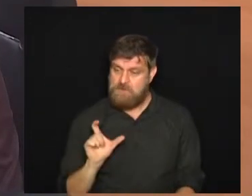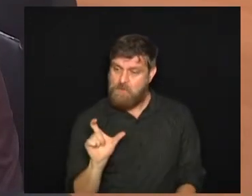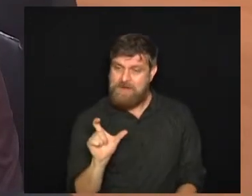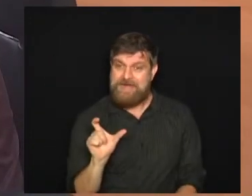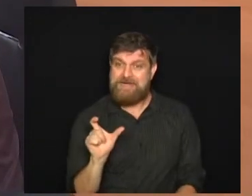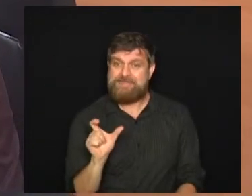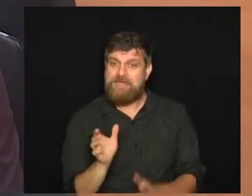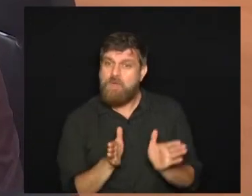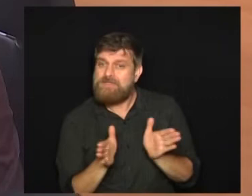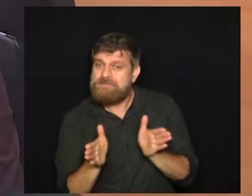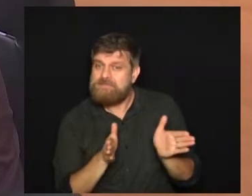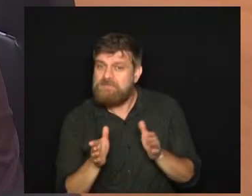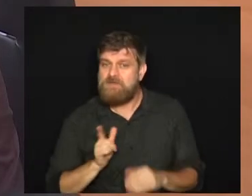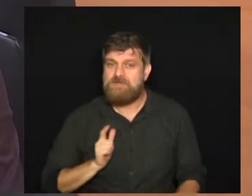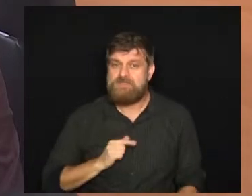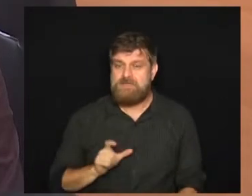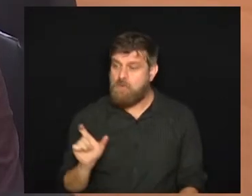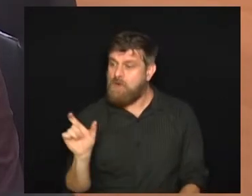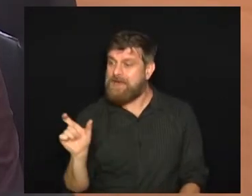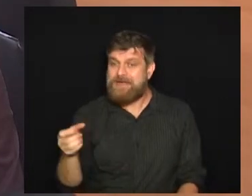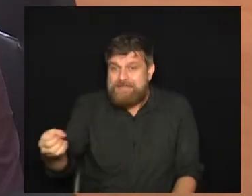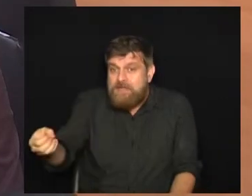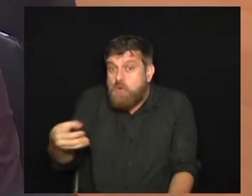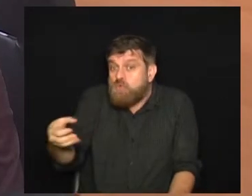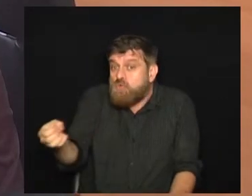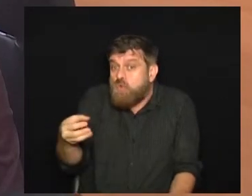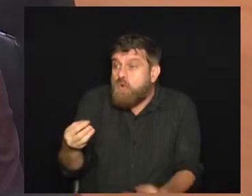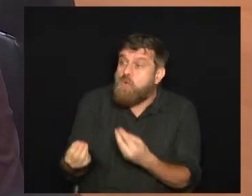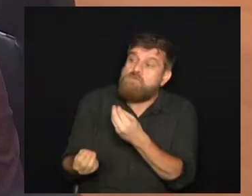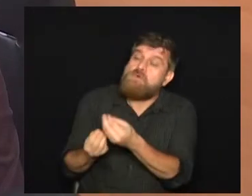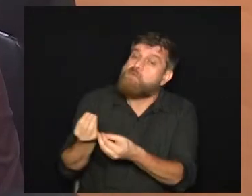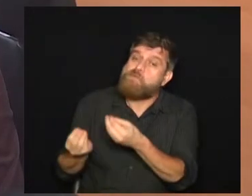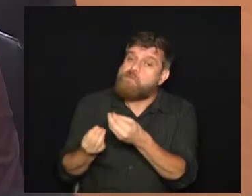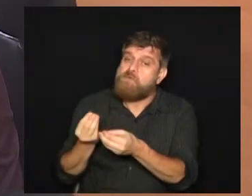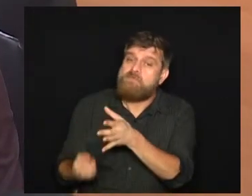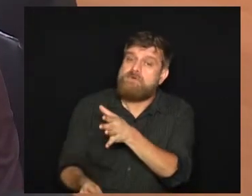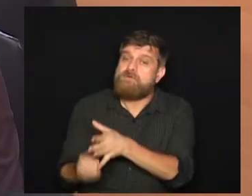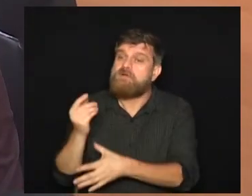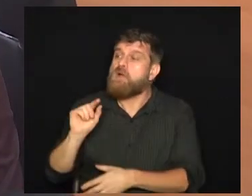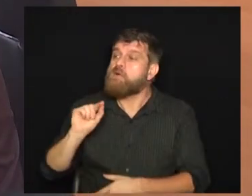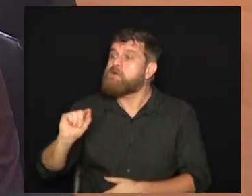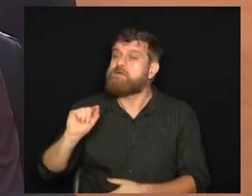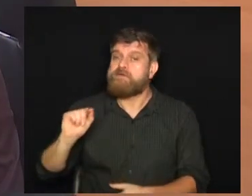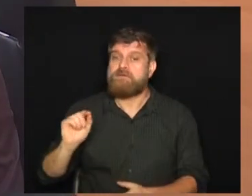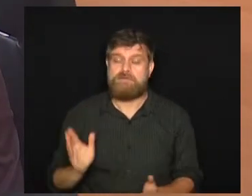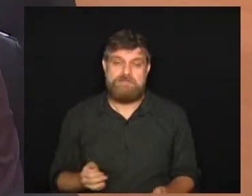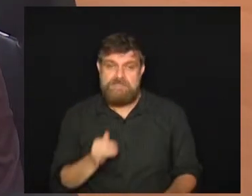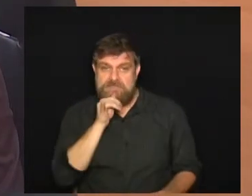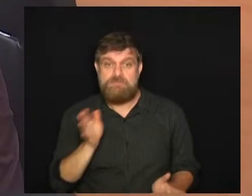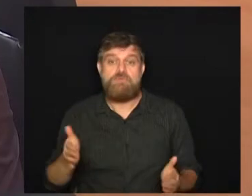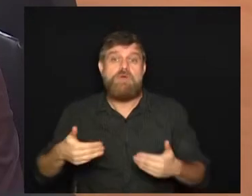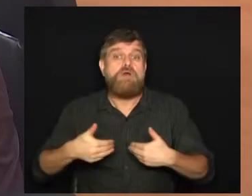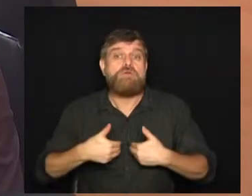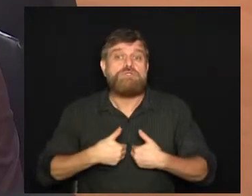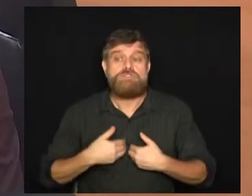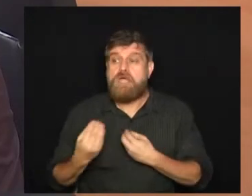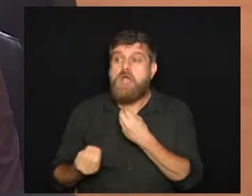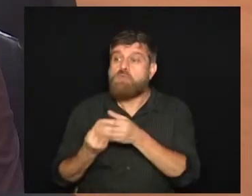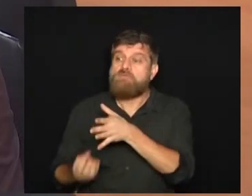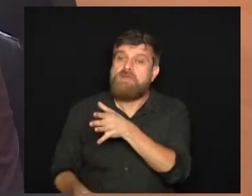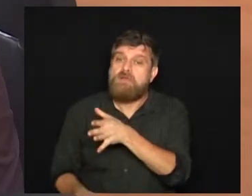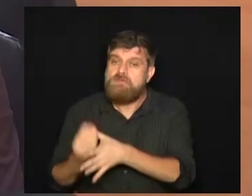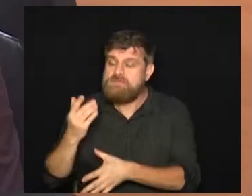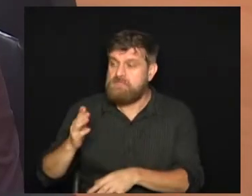se vocês vão criar uma outra carteirinha para as pessoas com os autistas. Como que vai ser feito